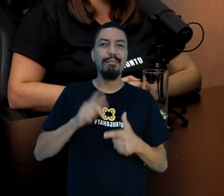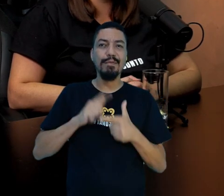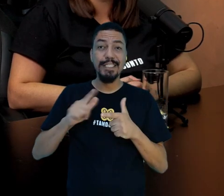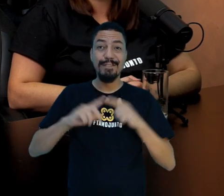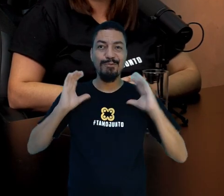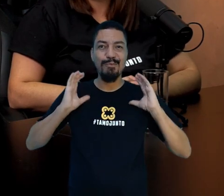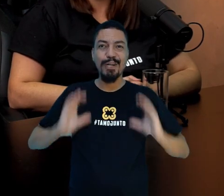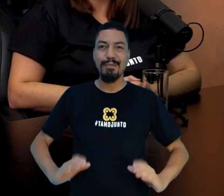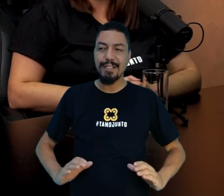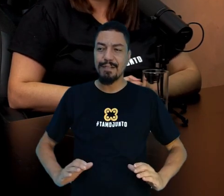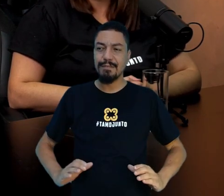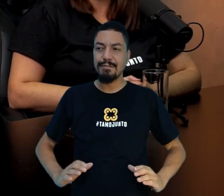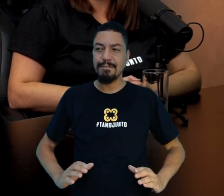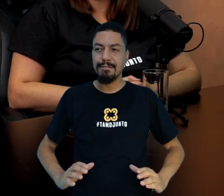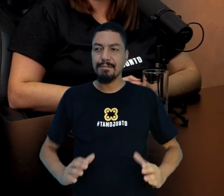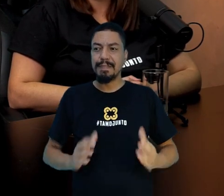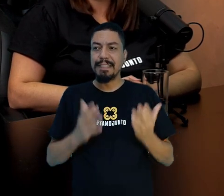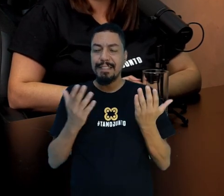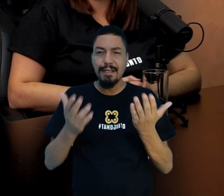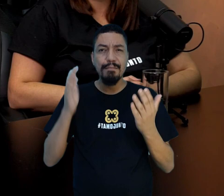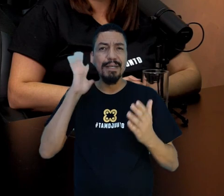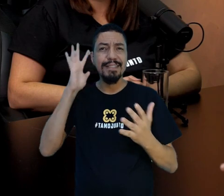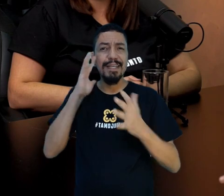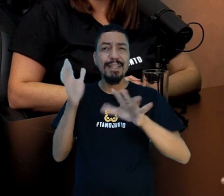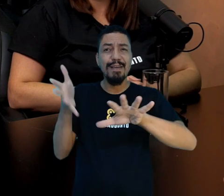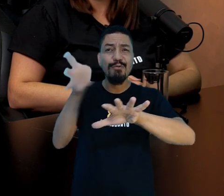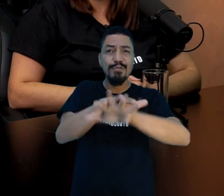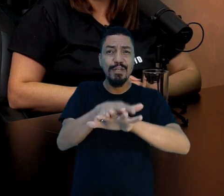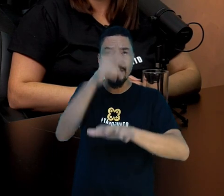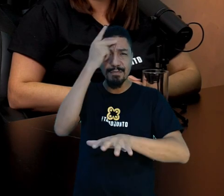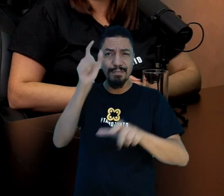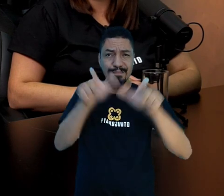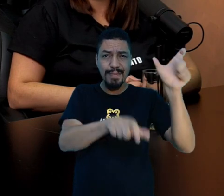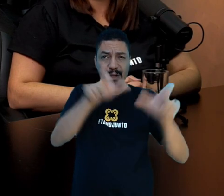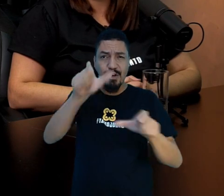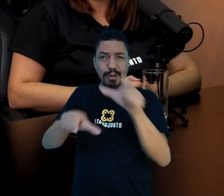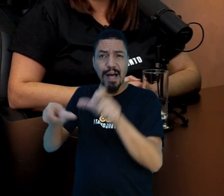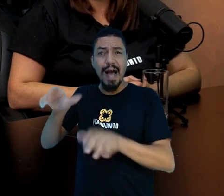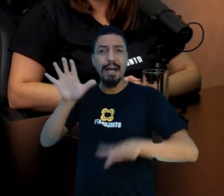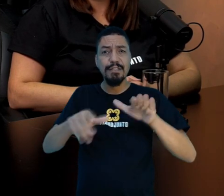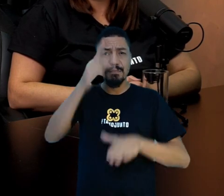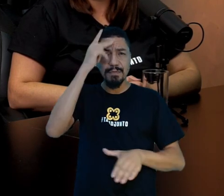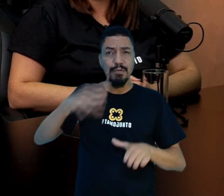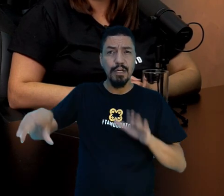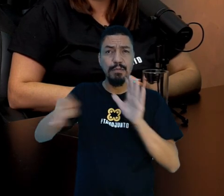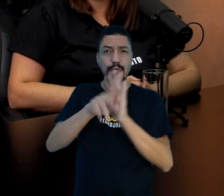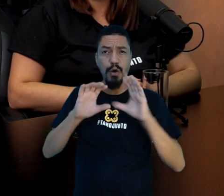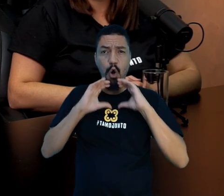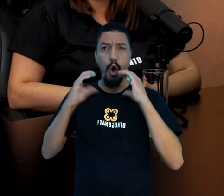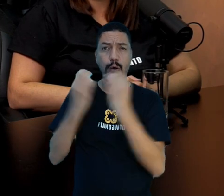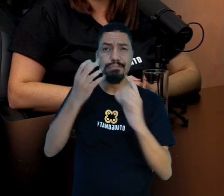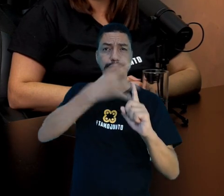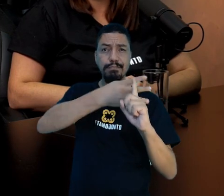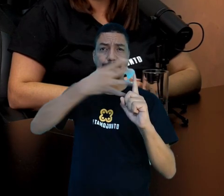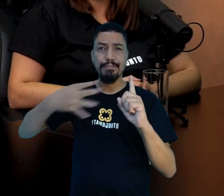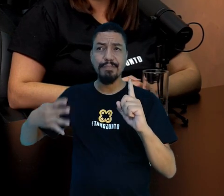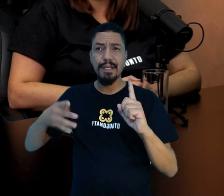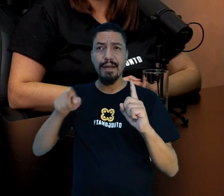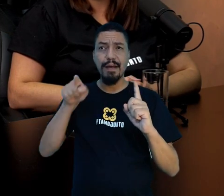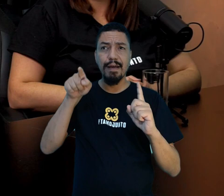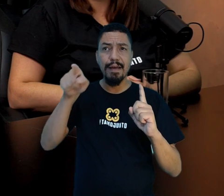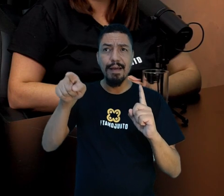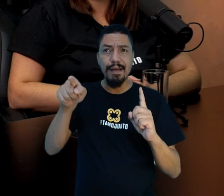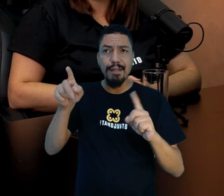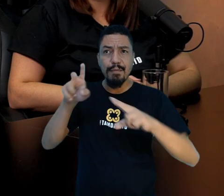né? E indo na linha da inclusão de pessoas, muitas vezes pessoas LGBTQIAP+,